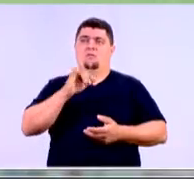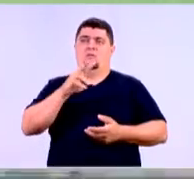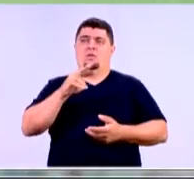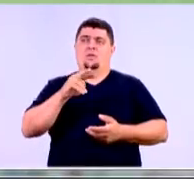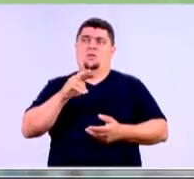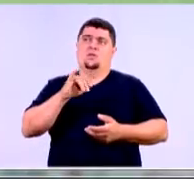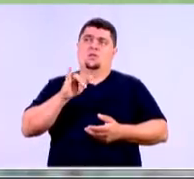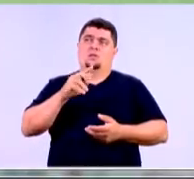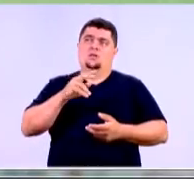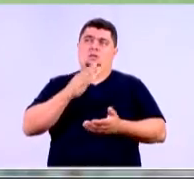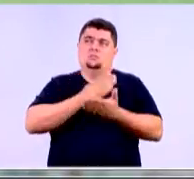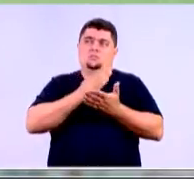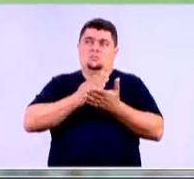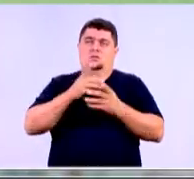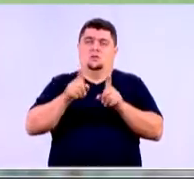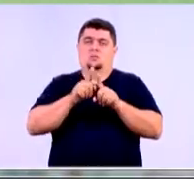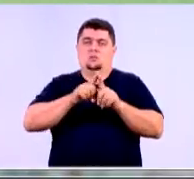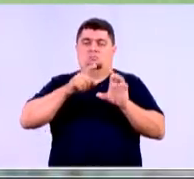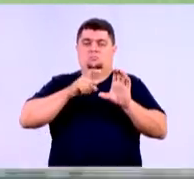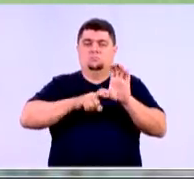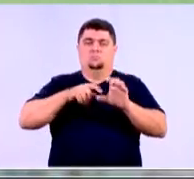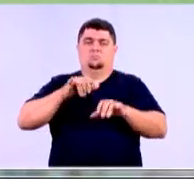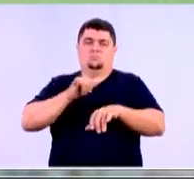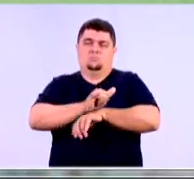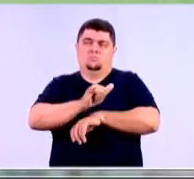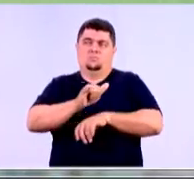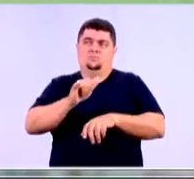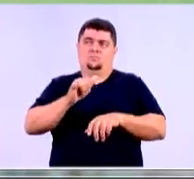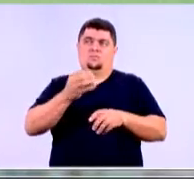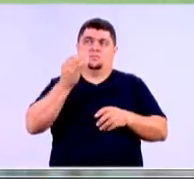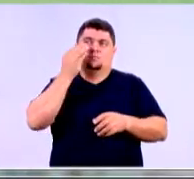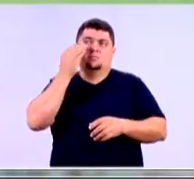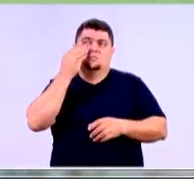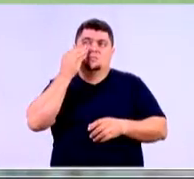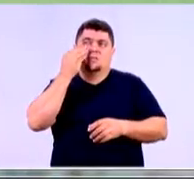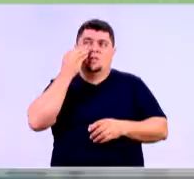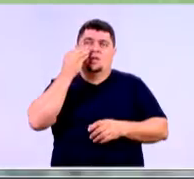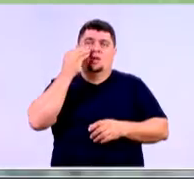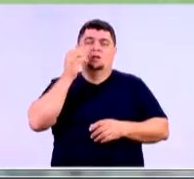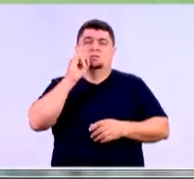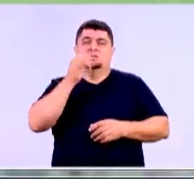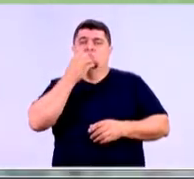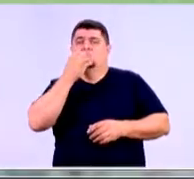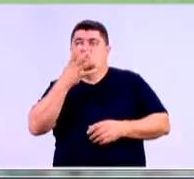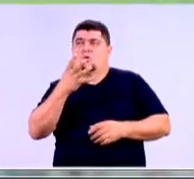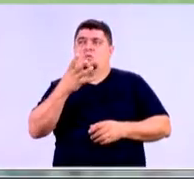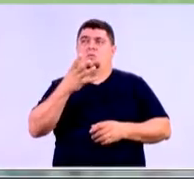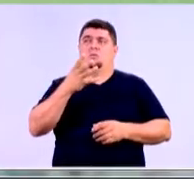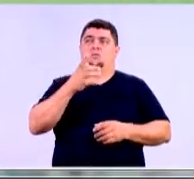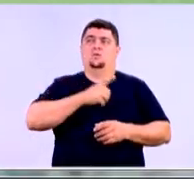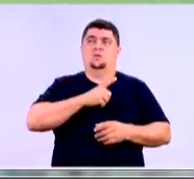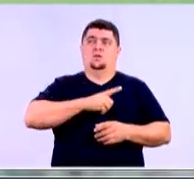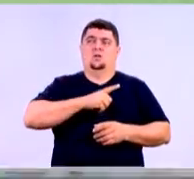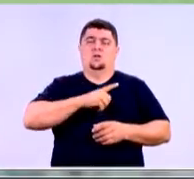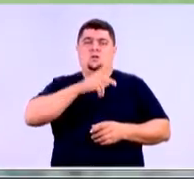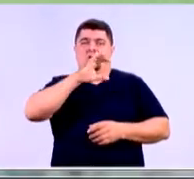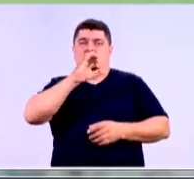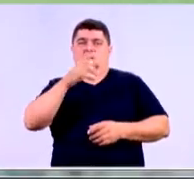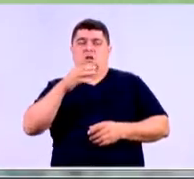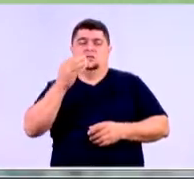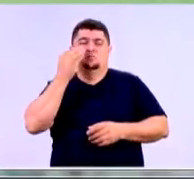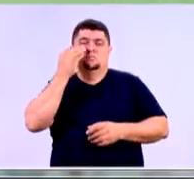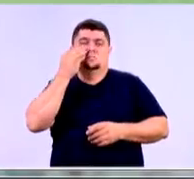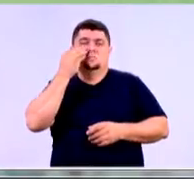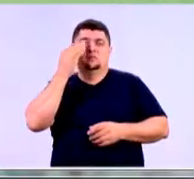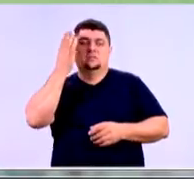inadimplência. Para verificar a qualidade da sua carteira de clientes, uma boa medida é apurar o quanto sua